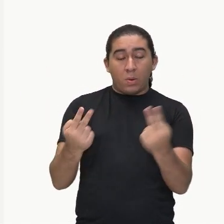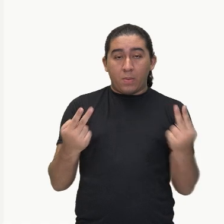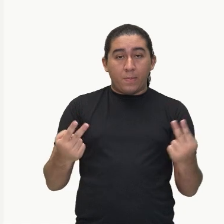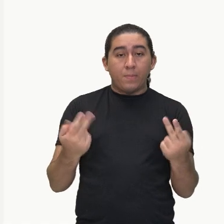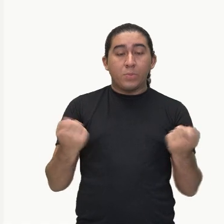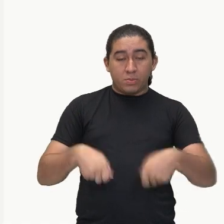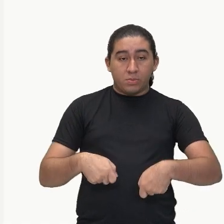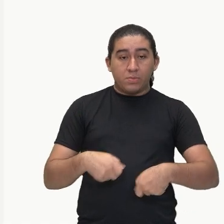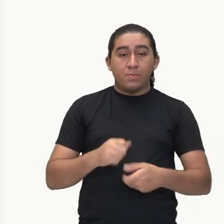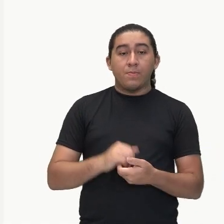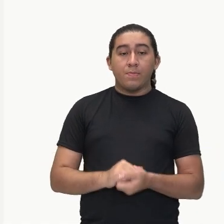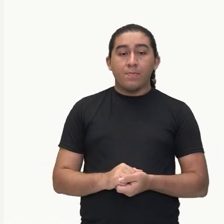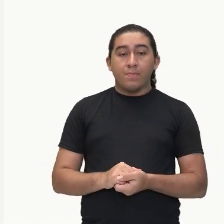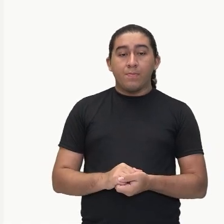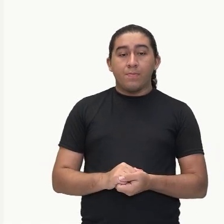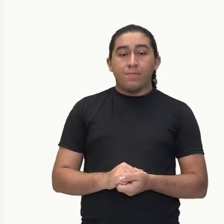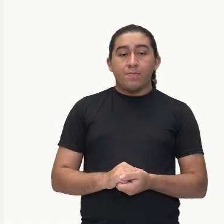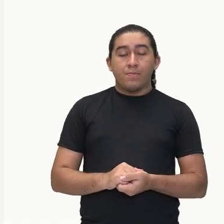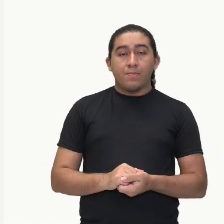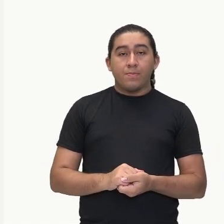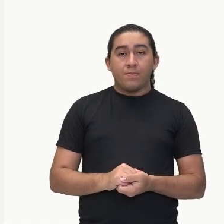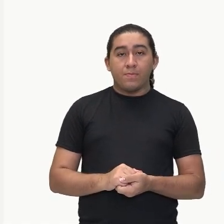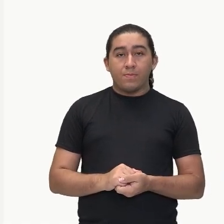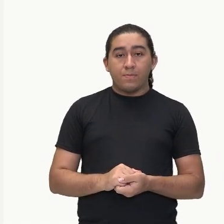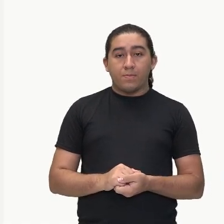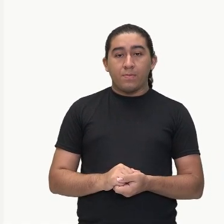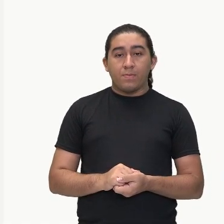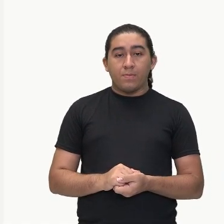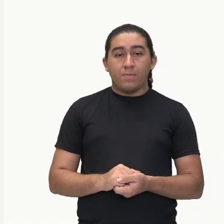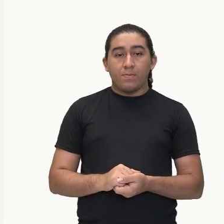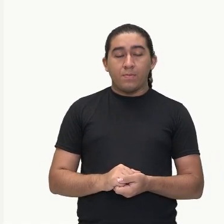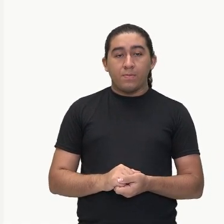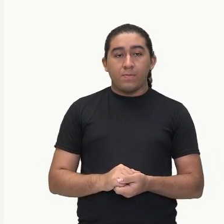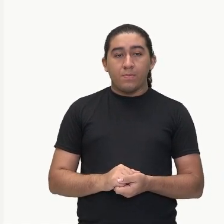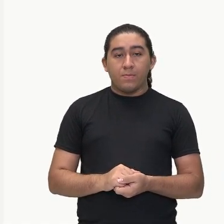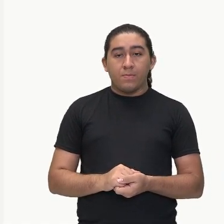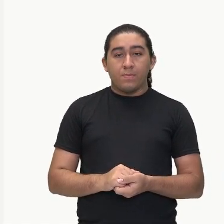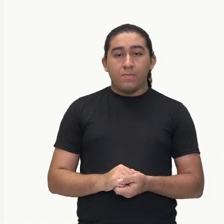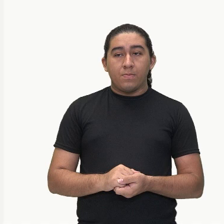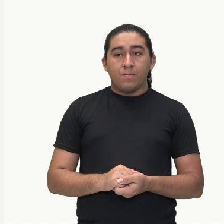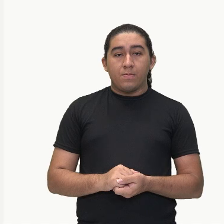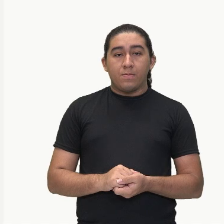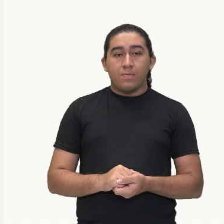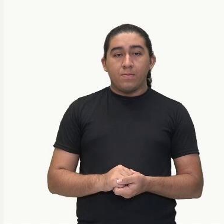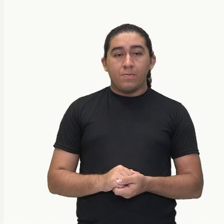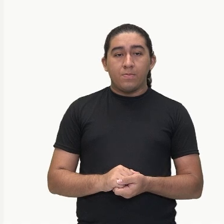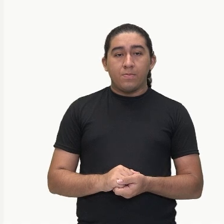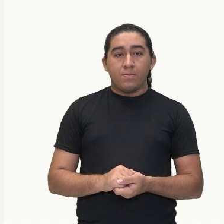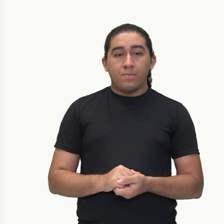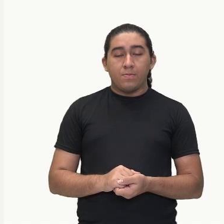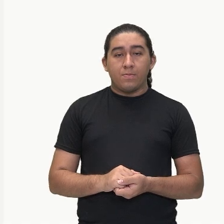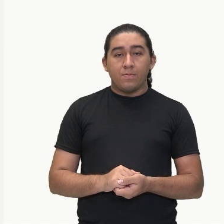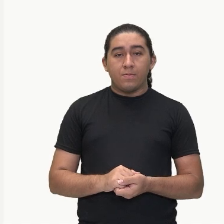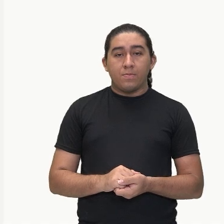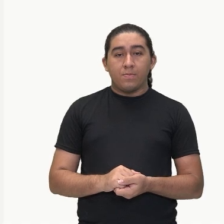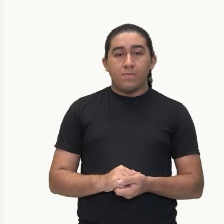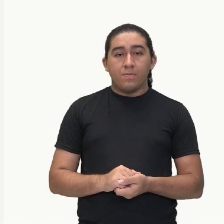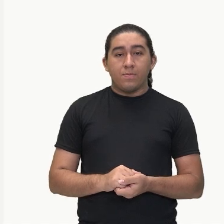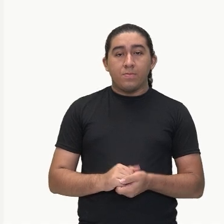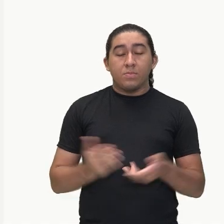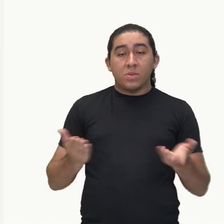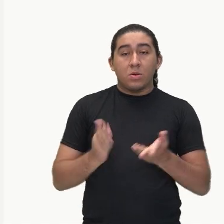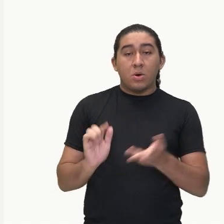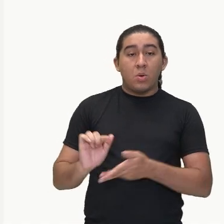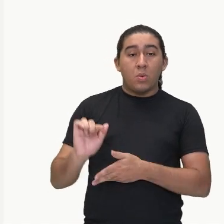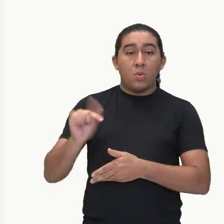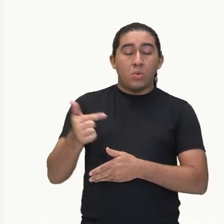quem afirmou. As duas formas estarão corretas, ok? Concordância com a expressão um